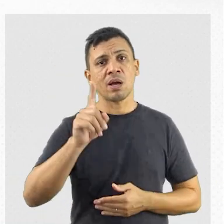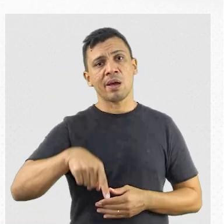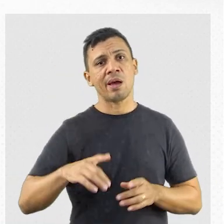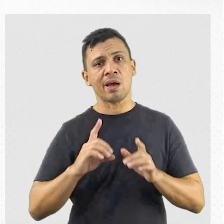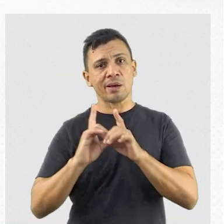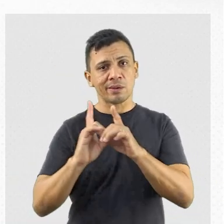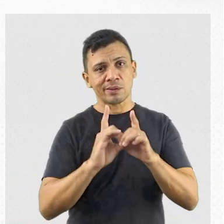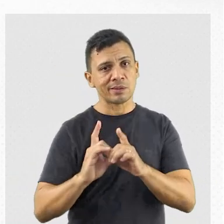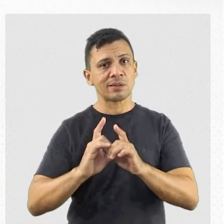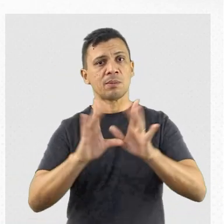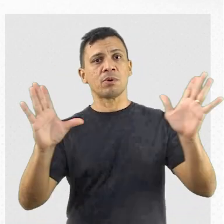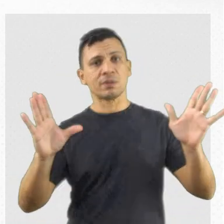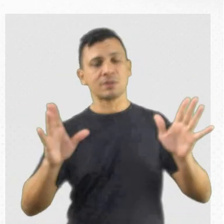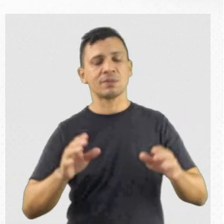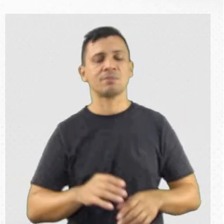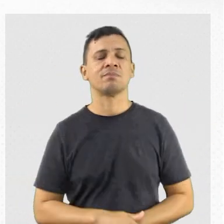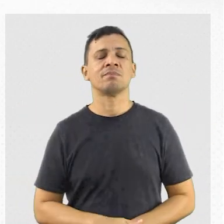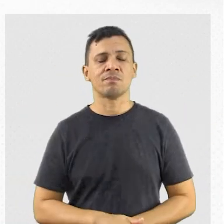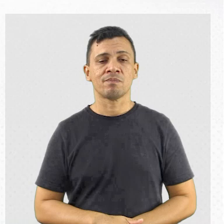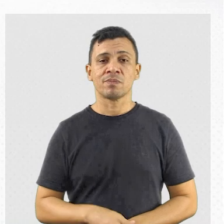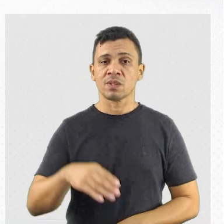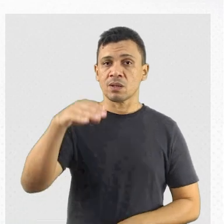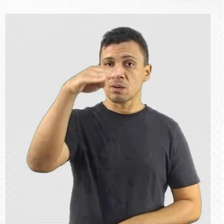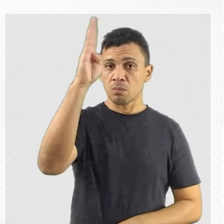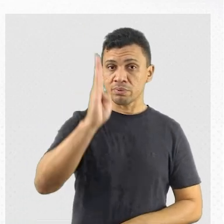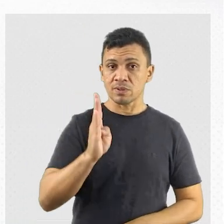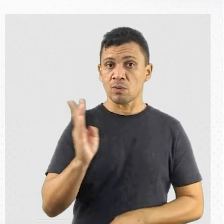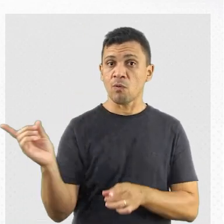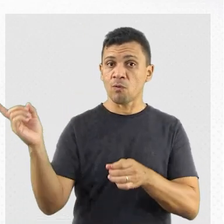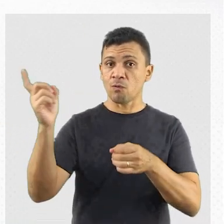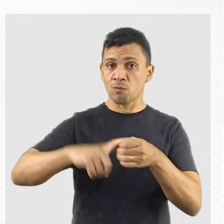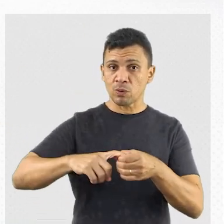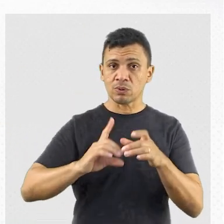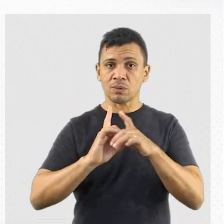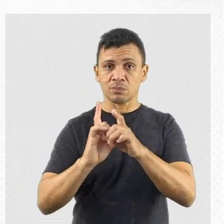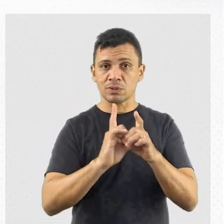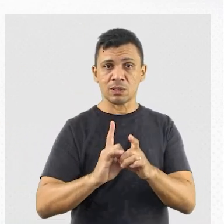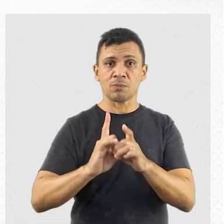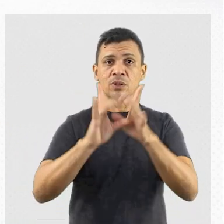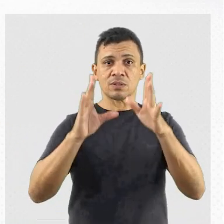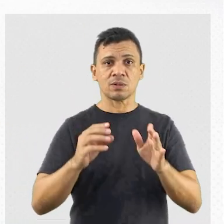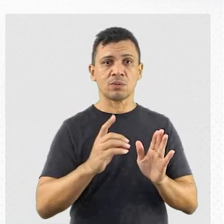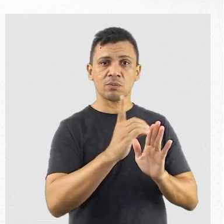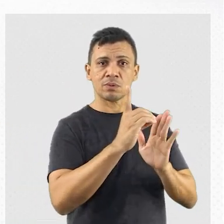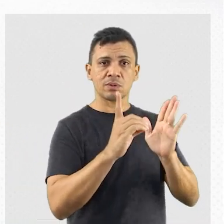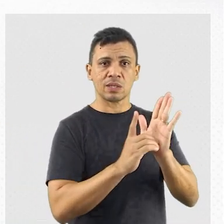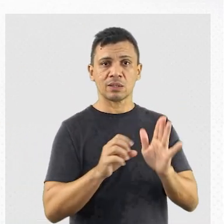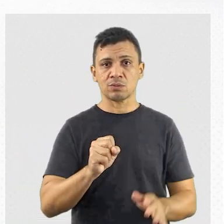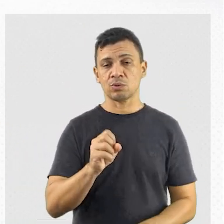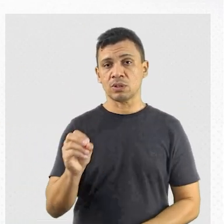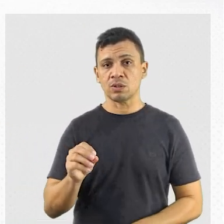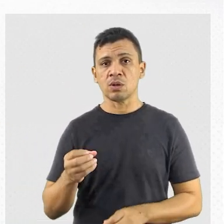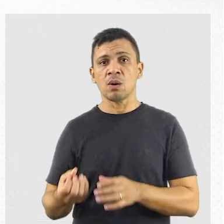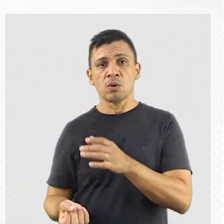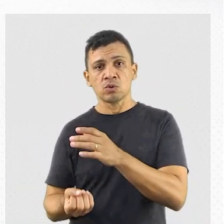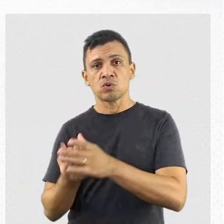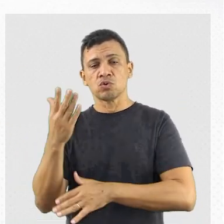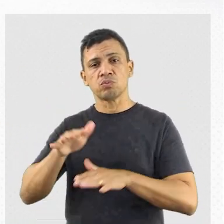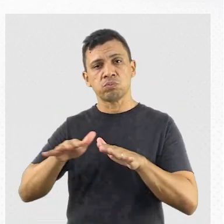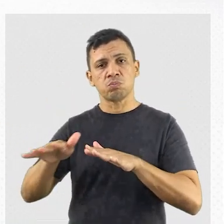pense fora da sua própria realidade econômica. Quando isso acontece,